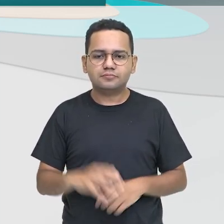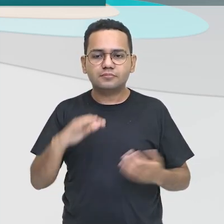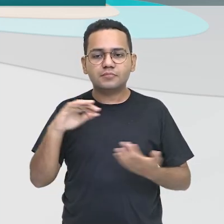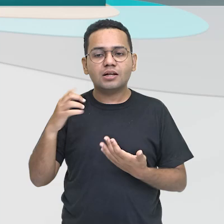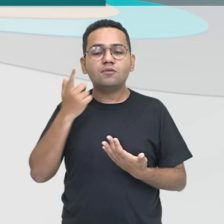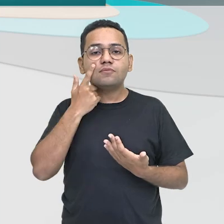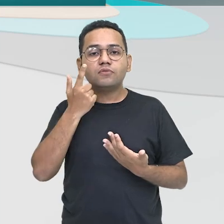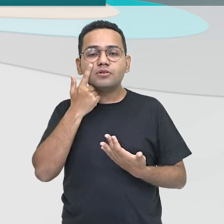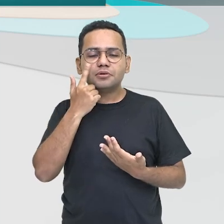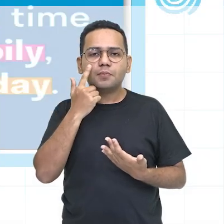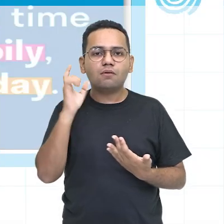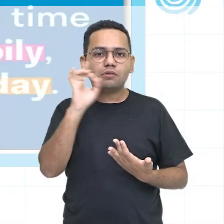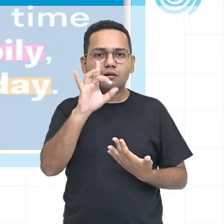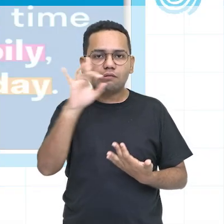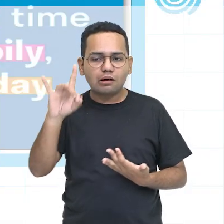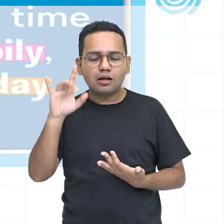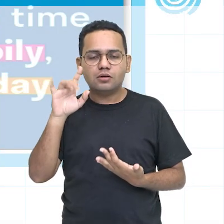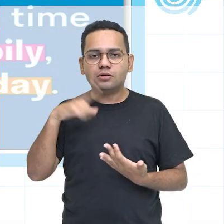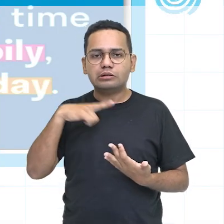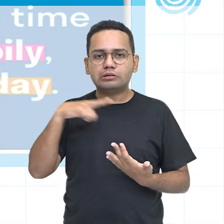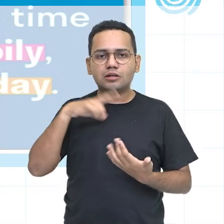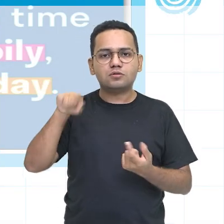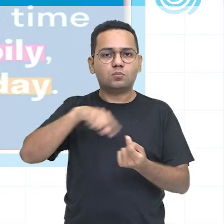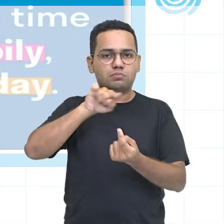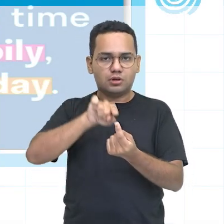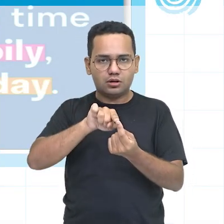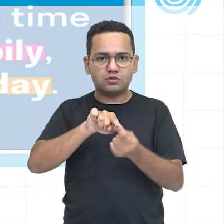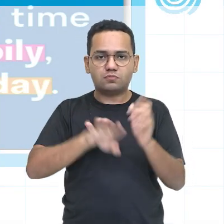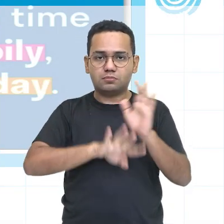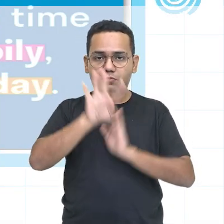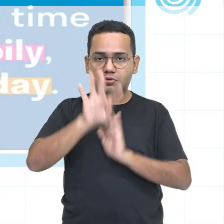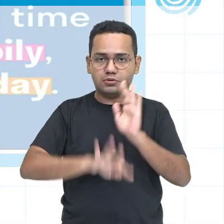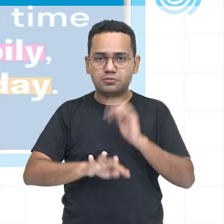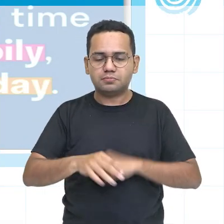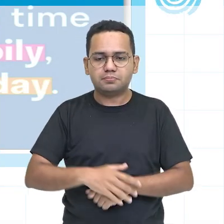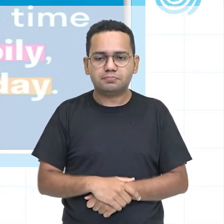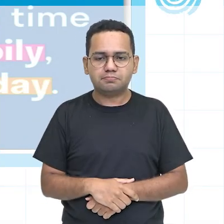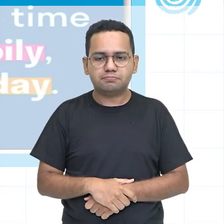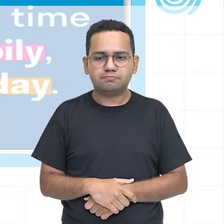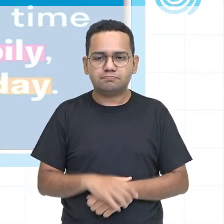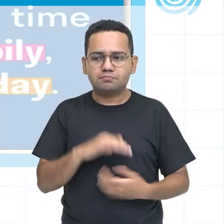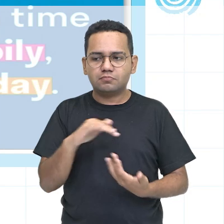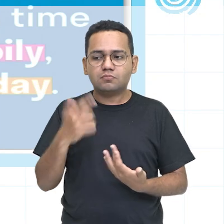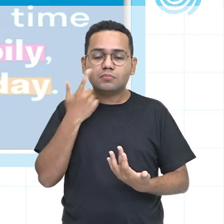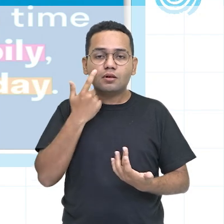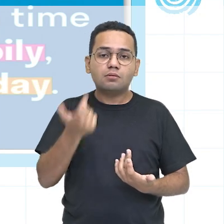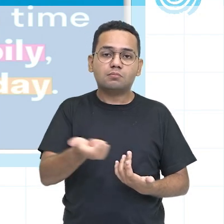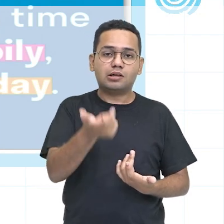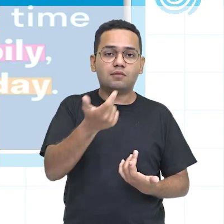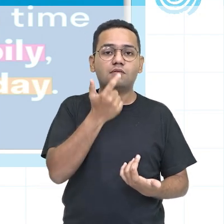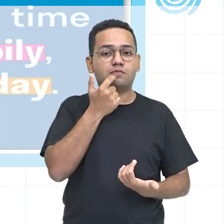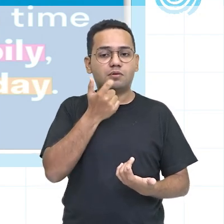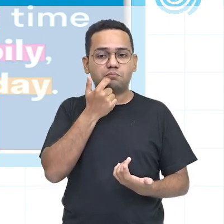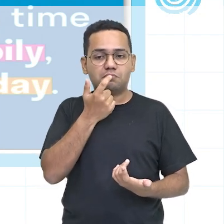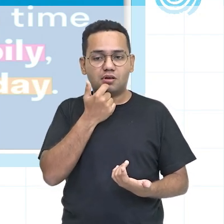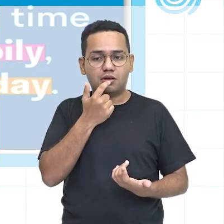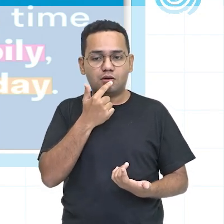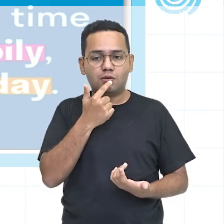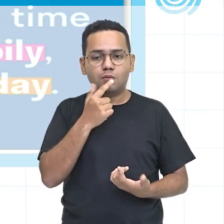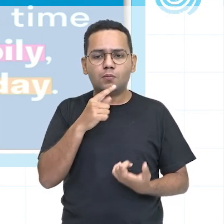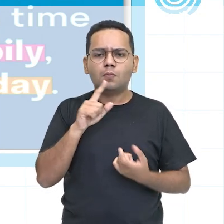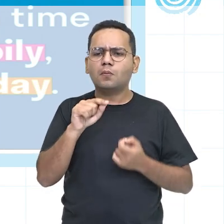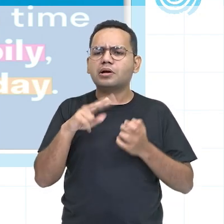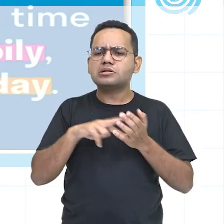qual é a função deles na prática. Olha só. Então o primeiro que nós temos aqui, gente, é em vermelho o advérbio slowly. Vamos